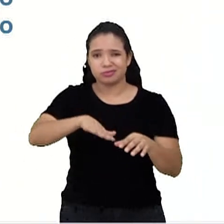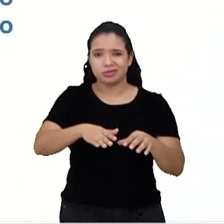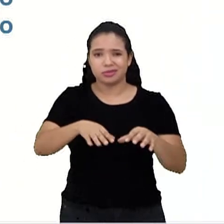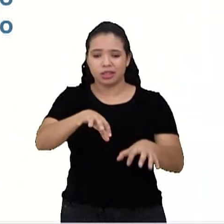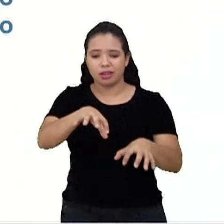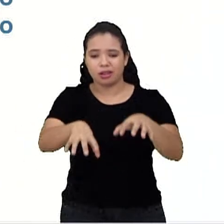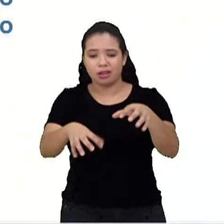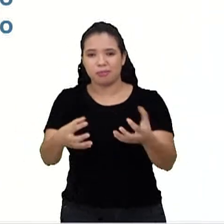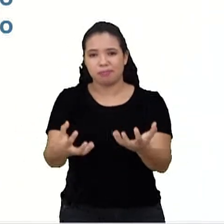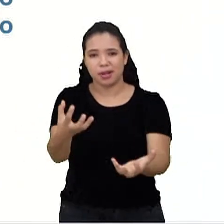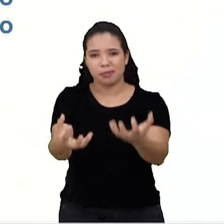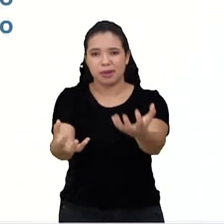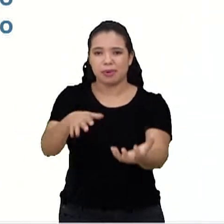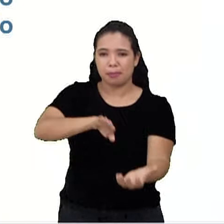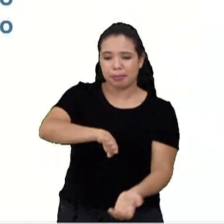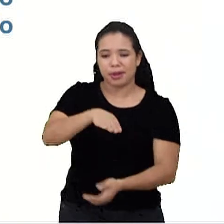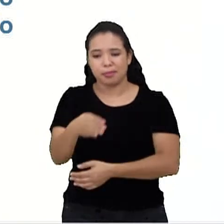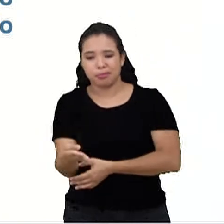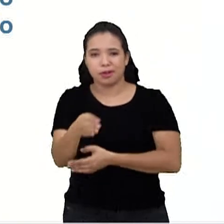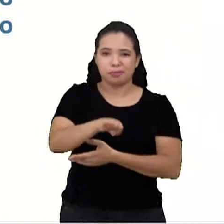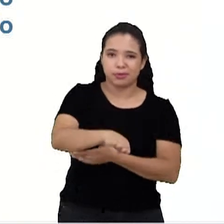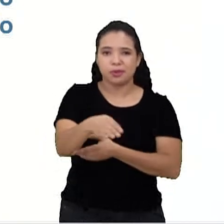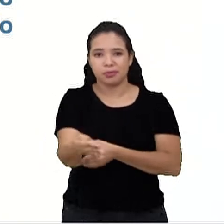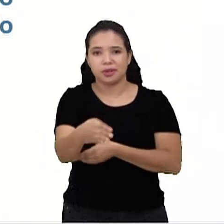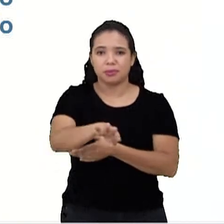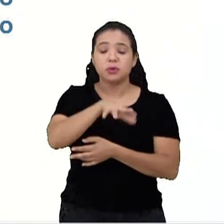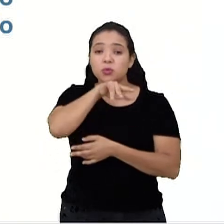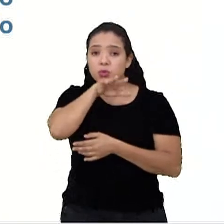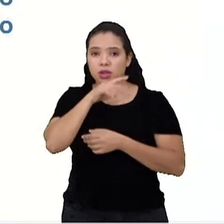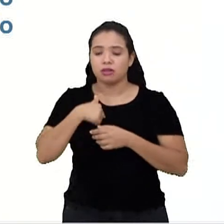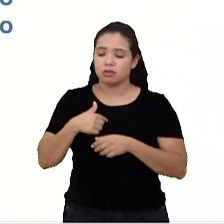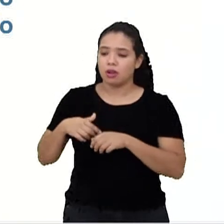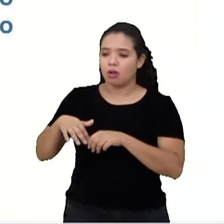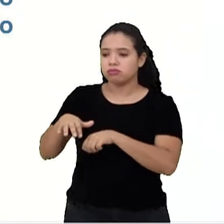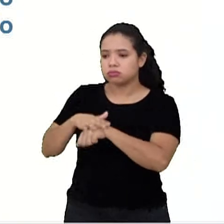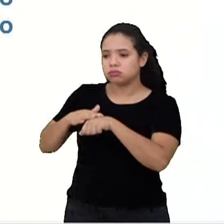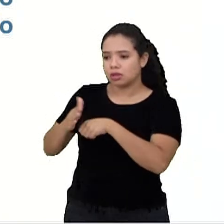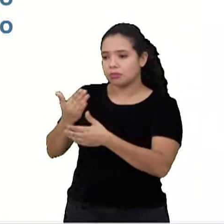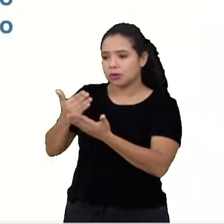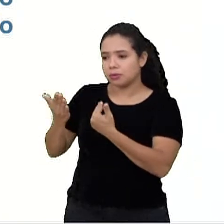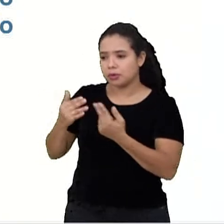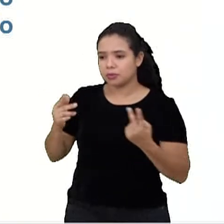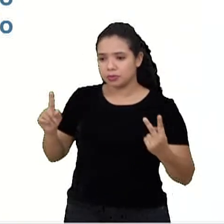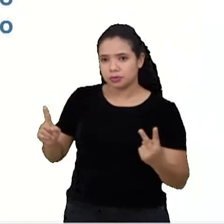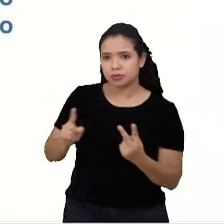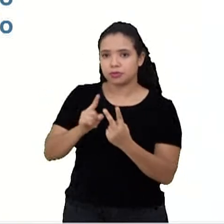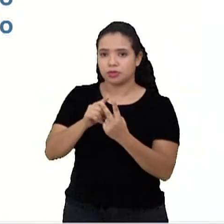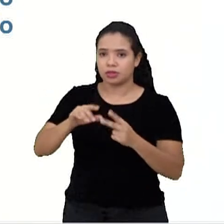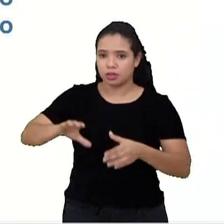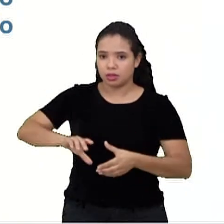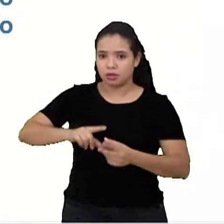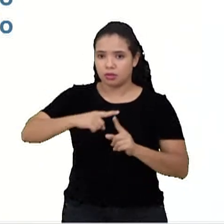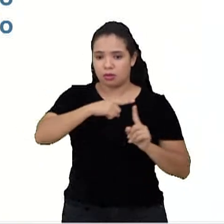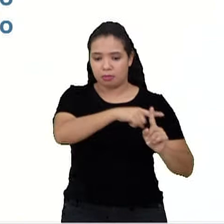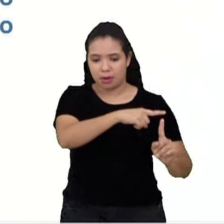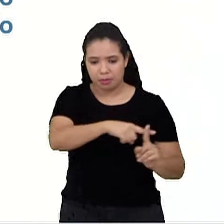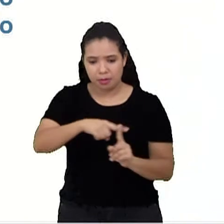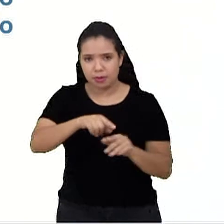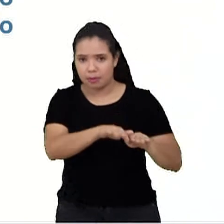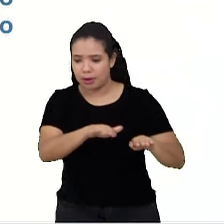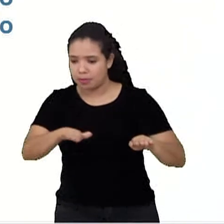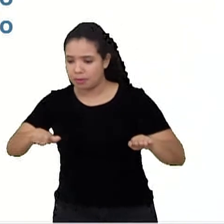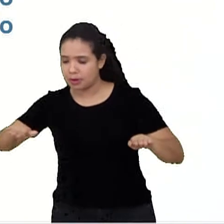lá. Começam a conversar e Ricardo a leva para dentro de um cemitério de braços dados, contando